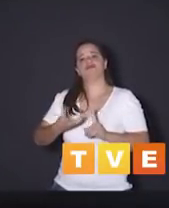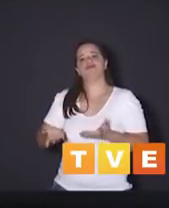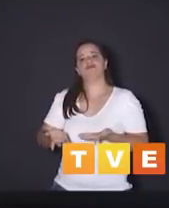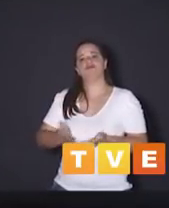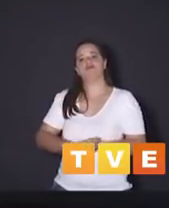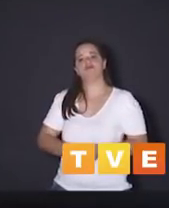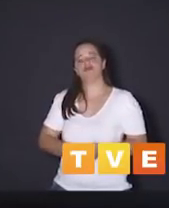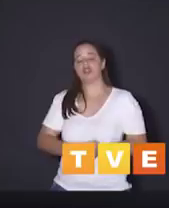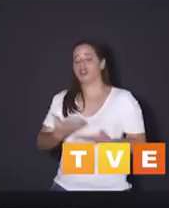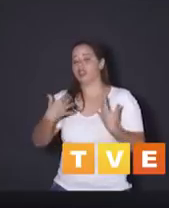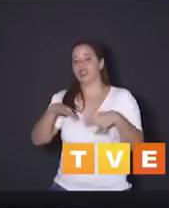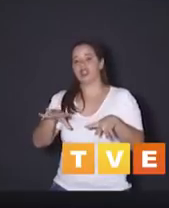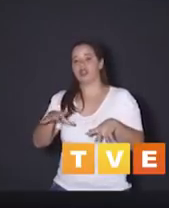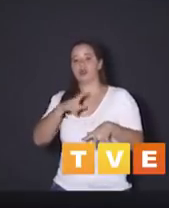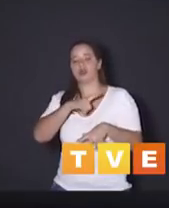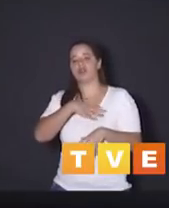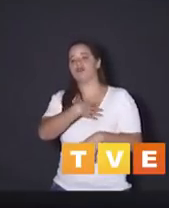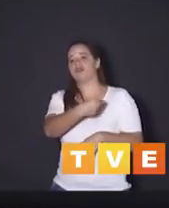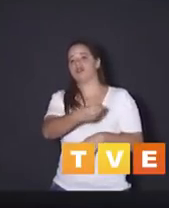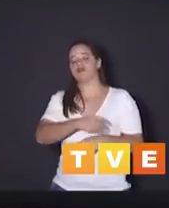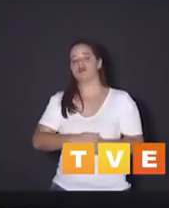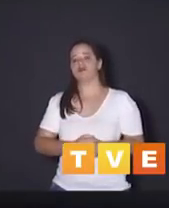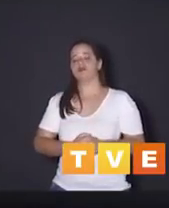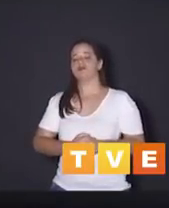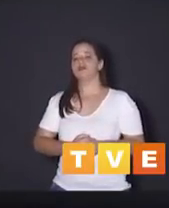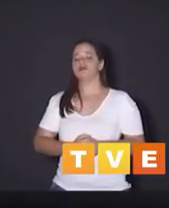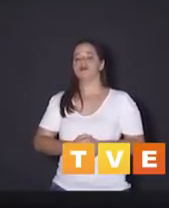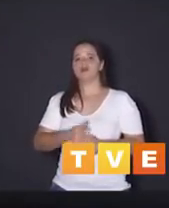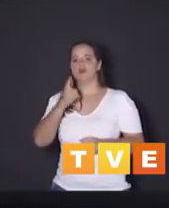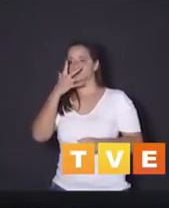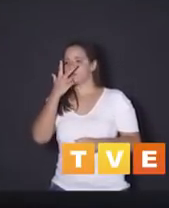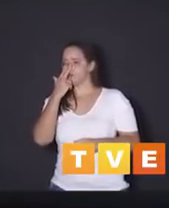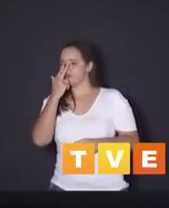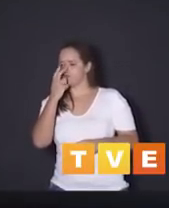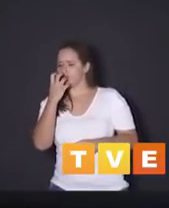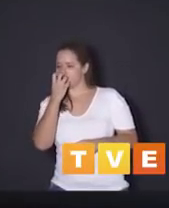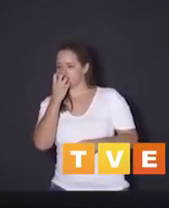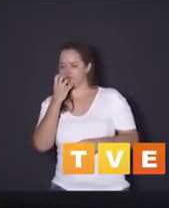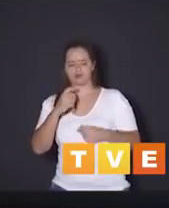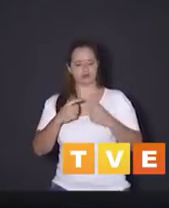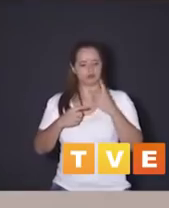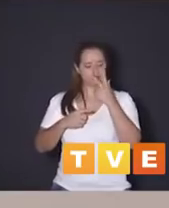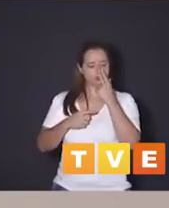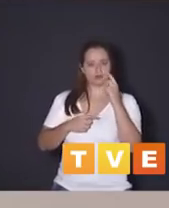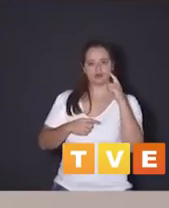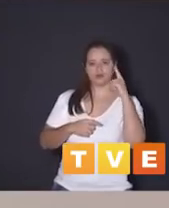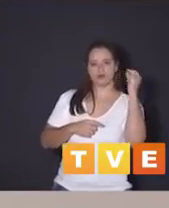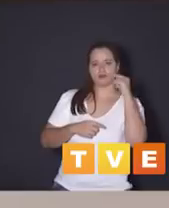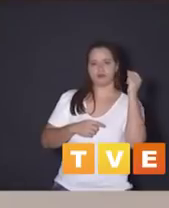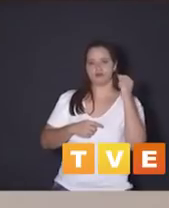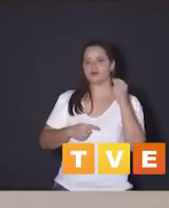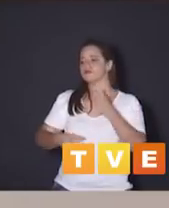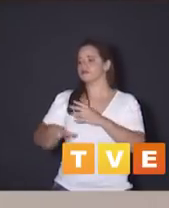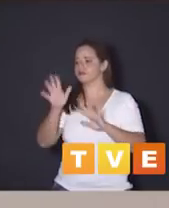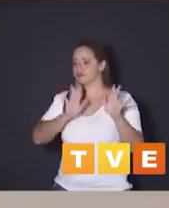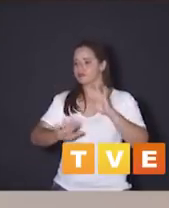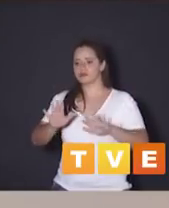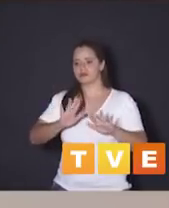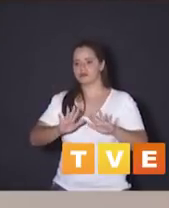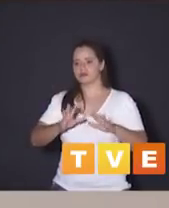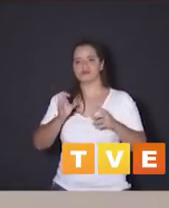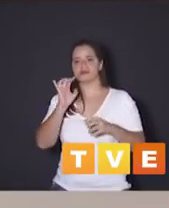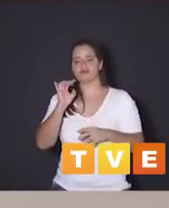não querem ter filhos gato e cachorro no lugar dos filhos no lugar dos filhos